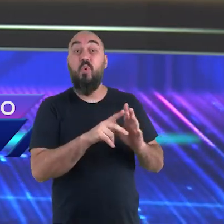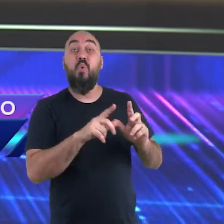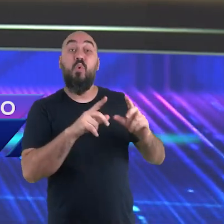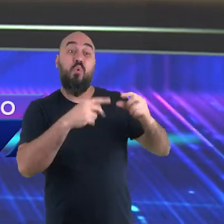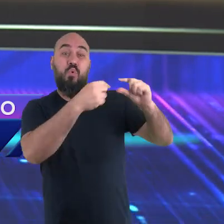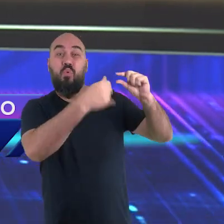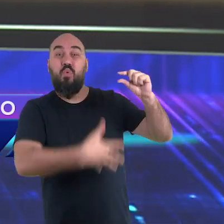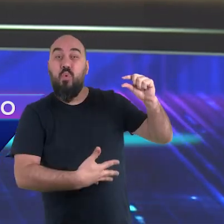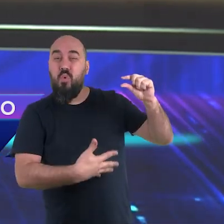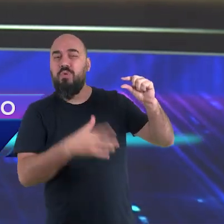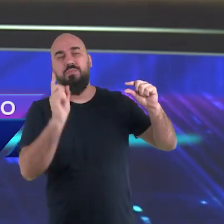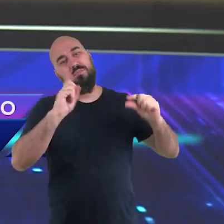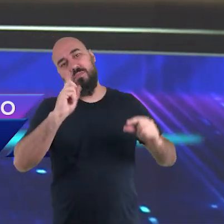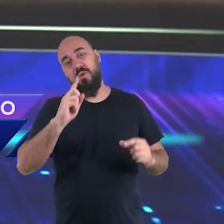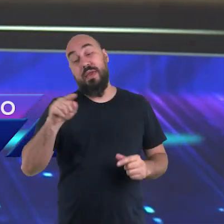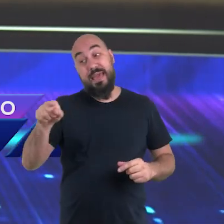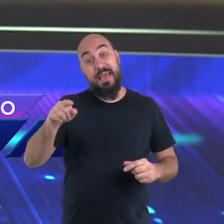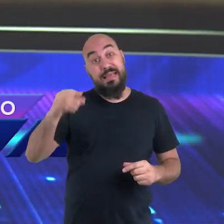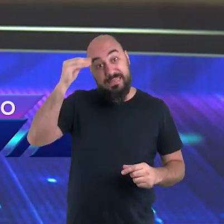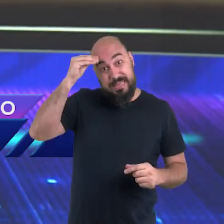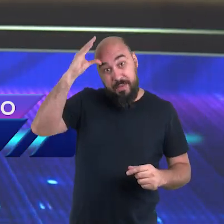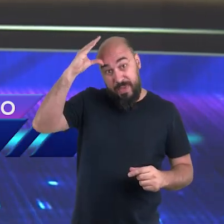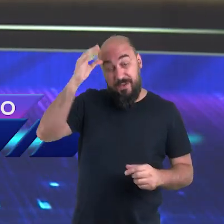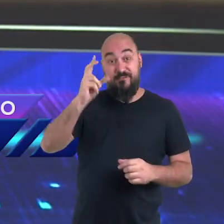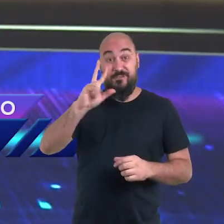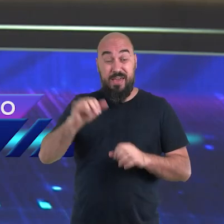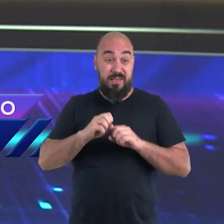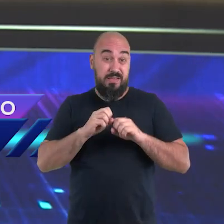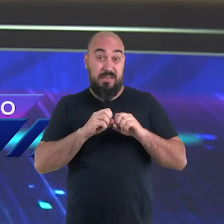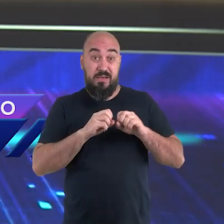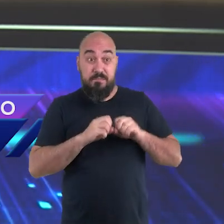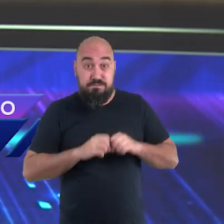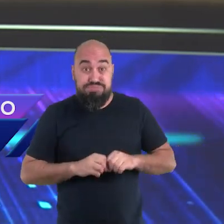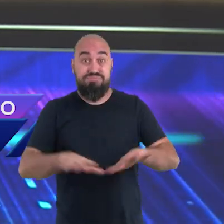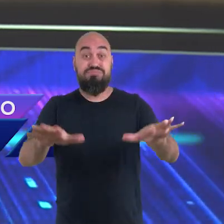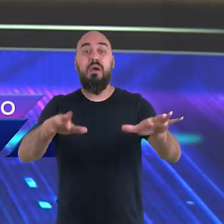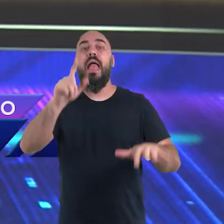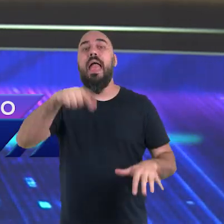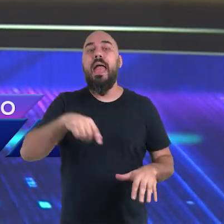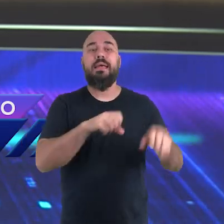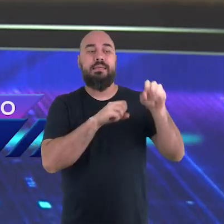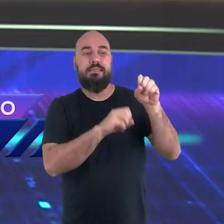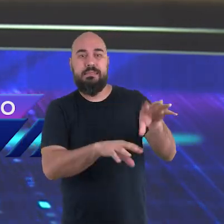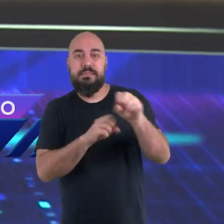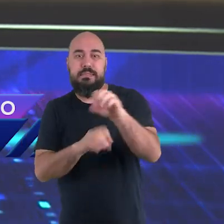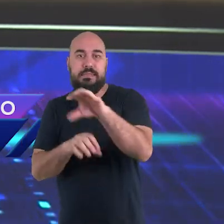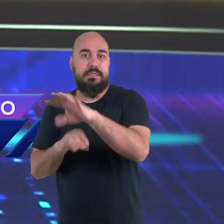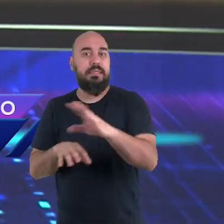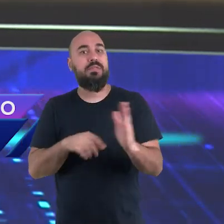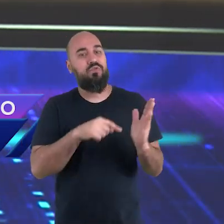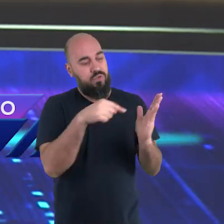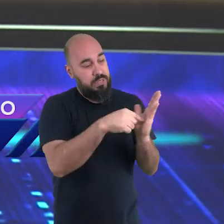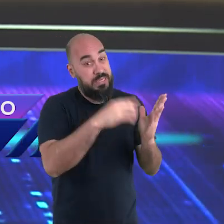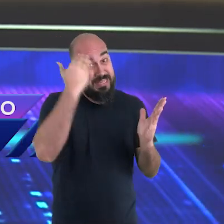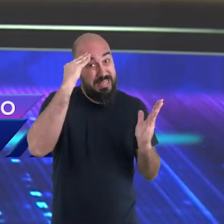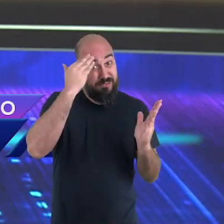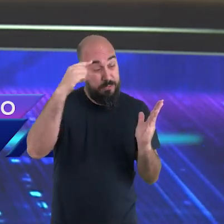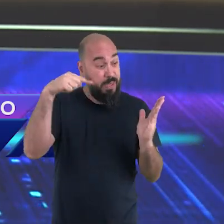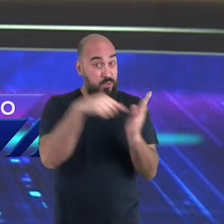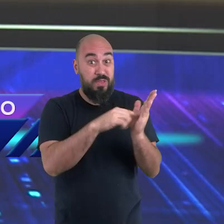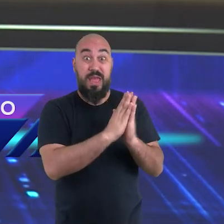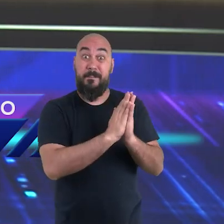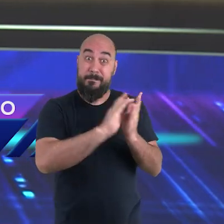isso não. Esse saber que vai se multiplicar nos momentos finais da história da humanidade tem a ver com a compreensão da Bíblia.